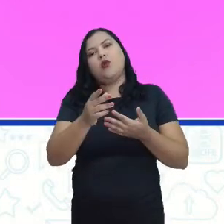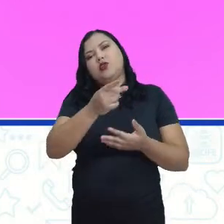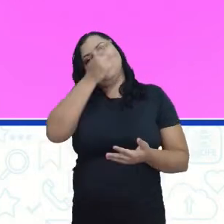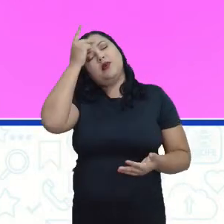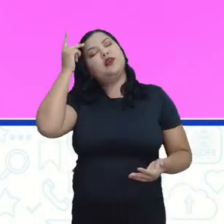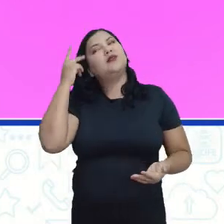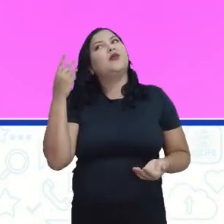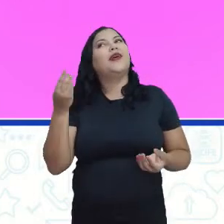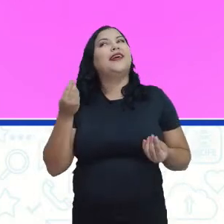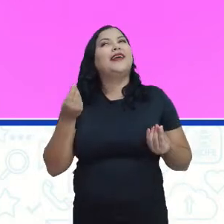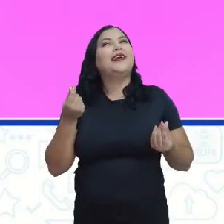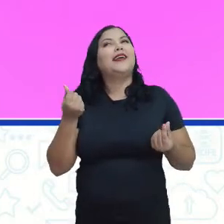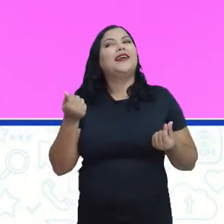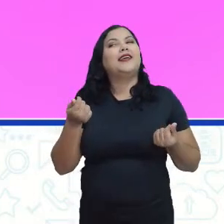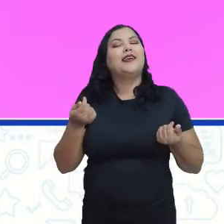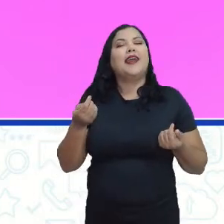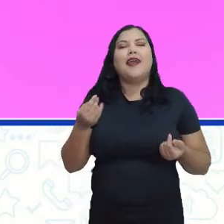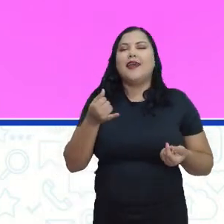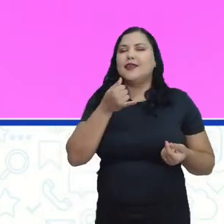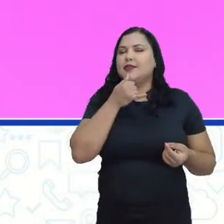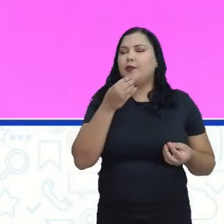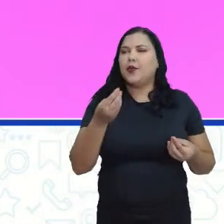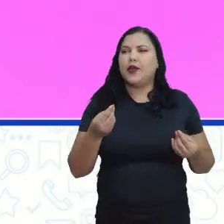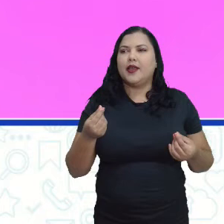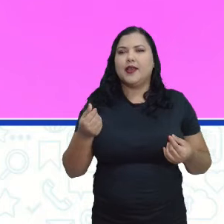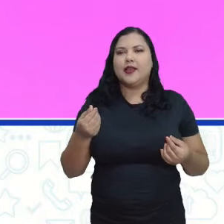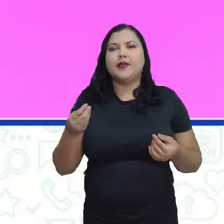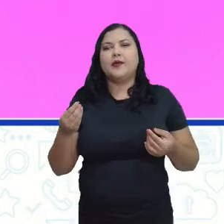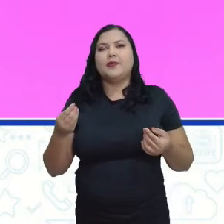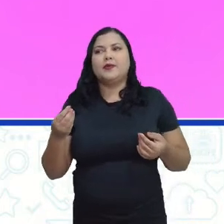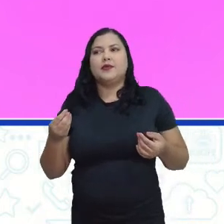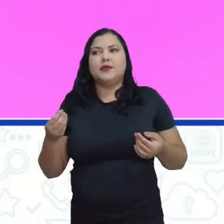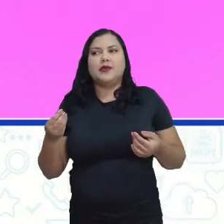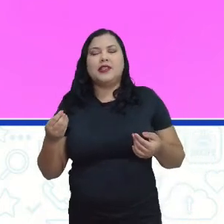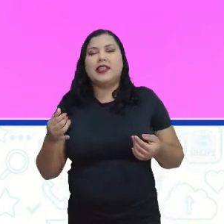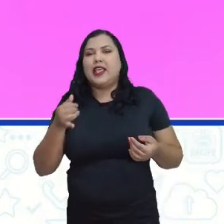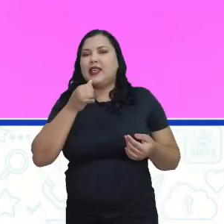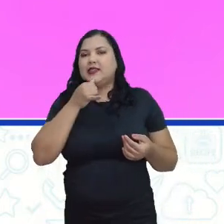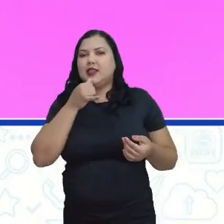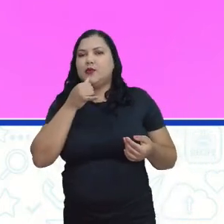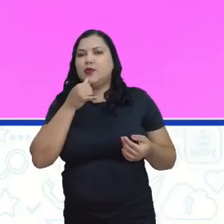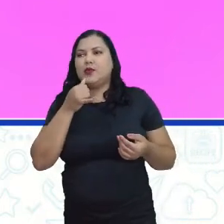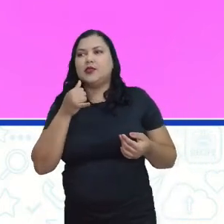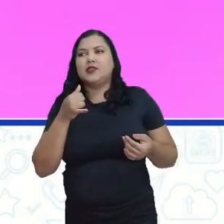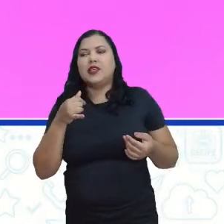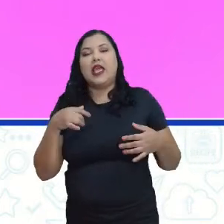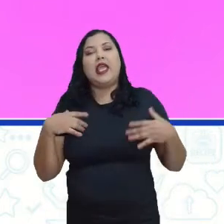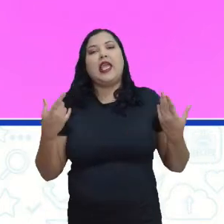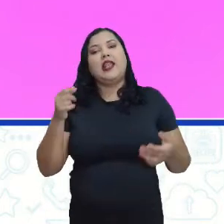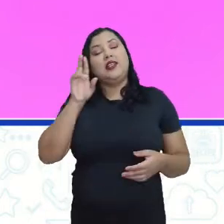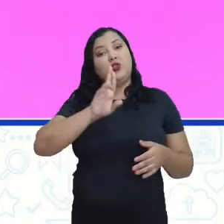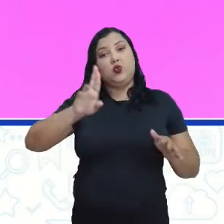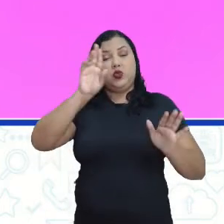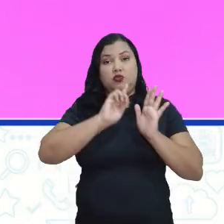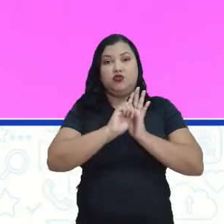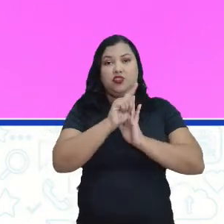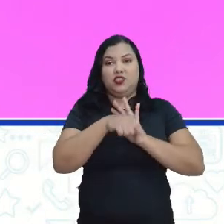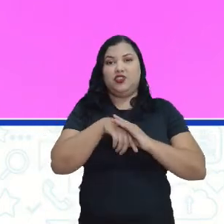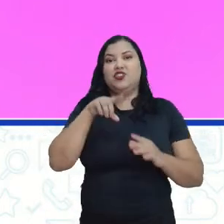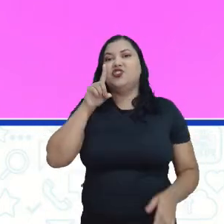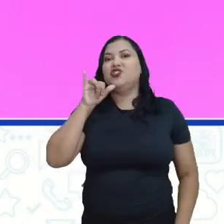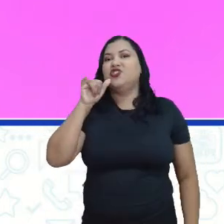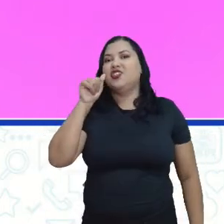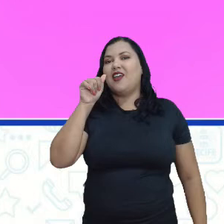simulam que o diário é pessoal, mas na verdade eles usam o gênero diário para